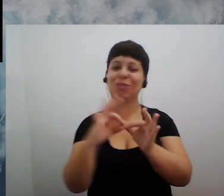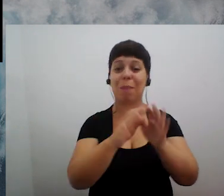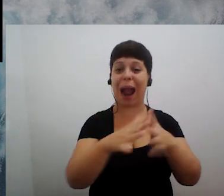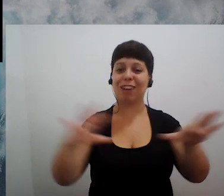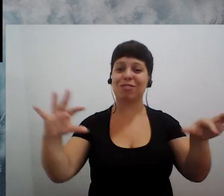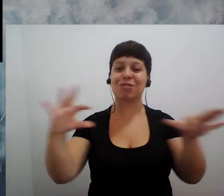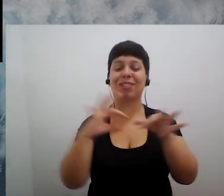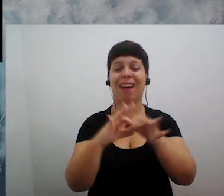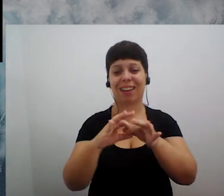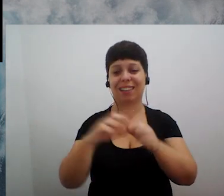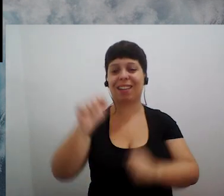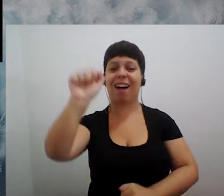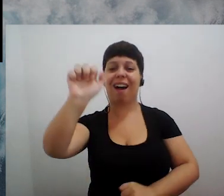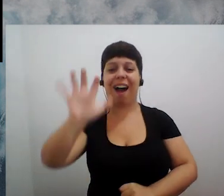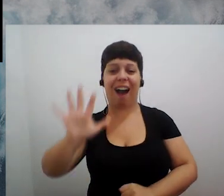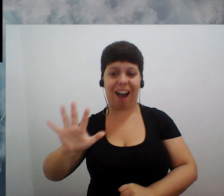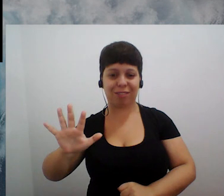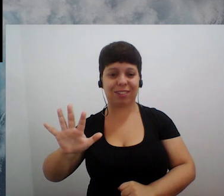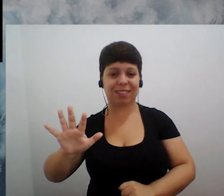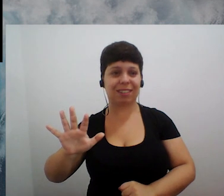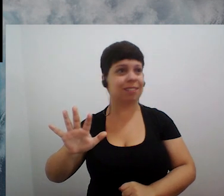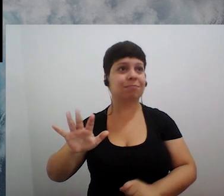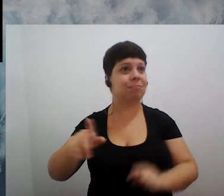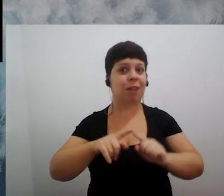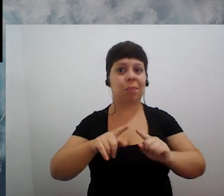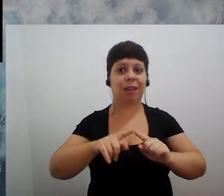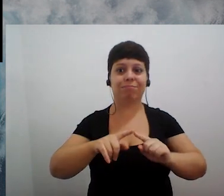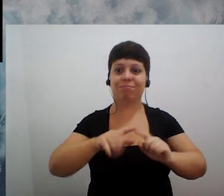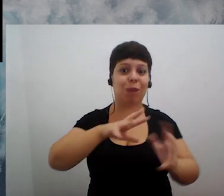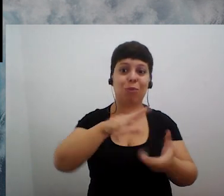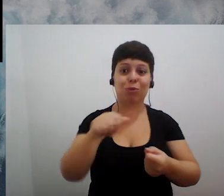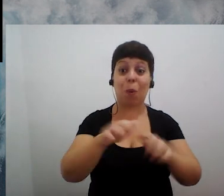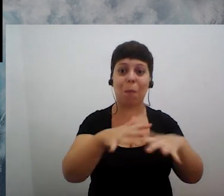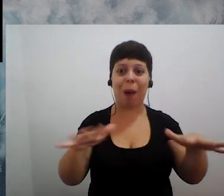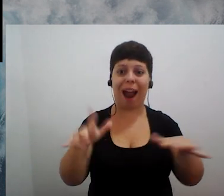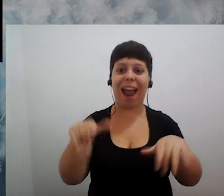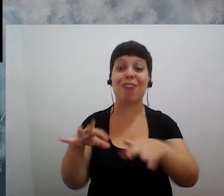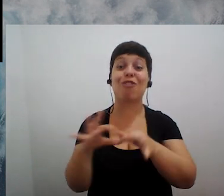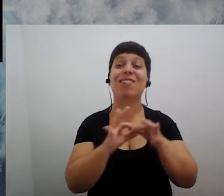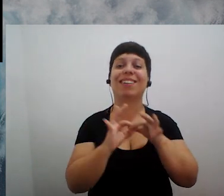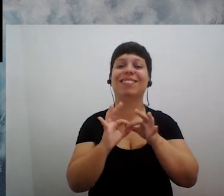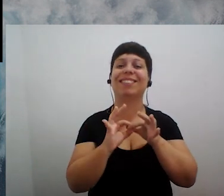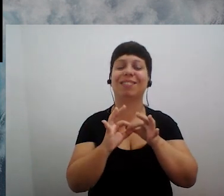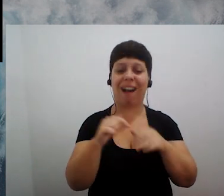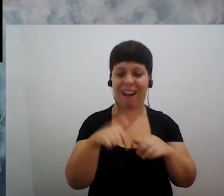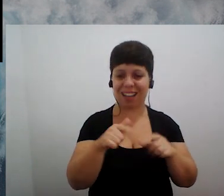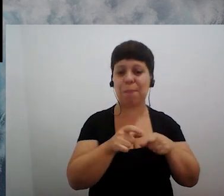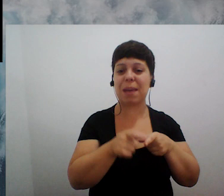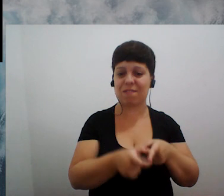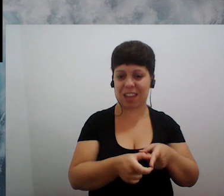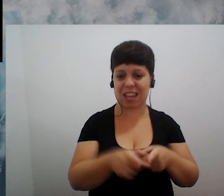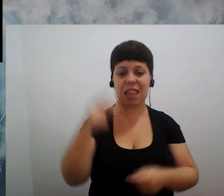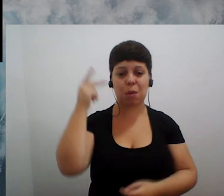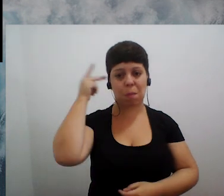nos conecta à África e nos conecta também a todos os outros lugares do mundo. Então o mar é uma conexão para nós, né? Nós